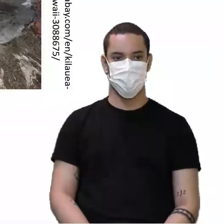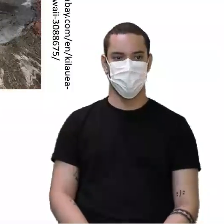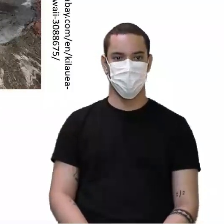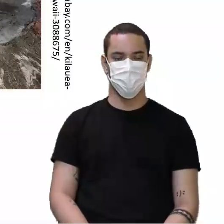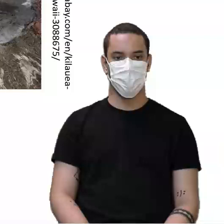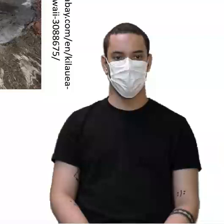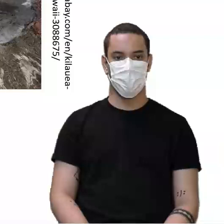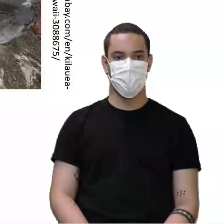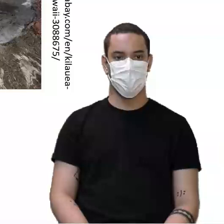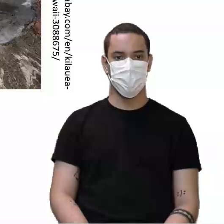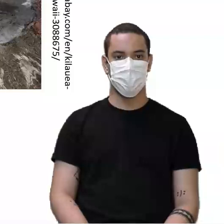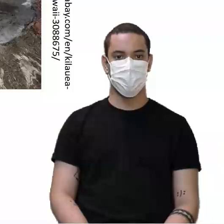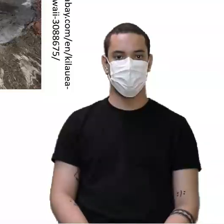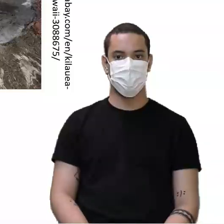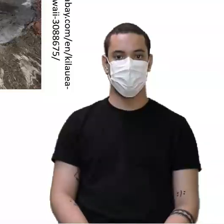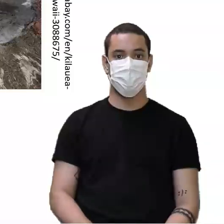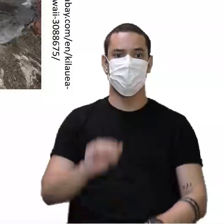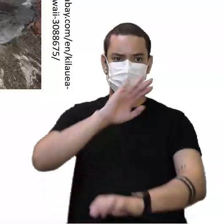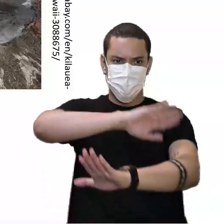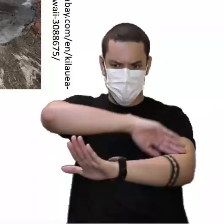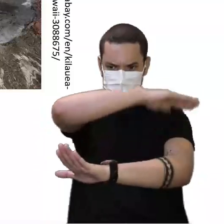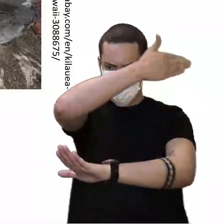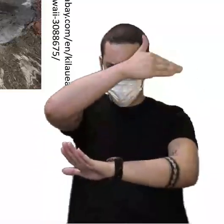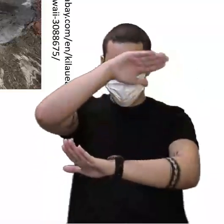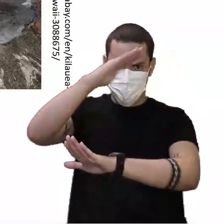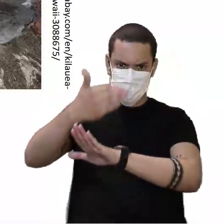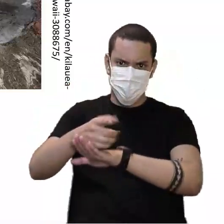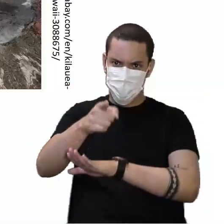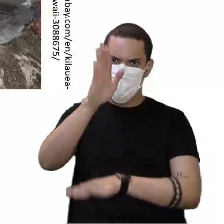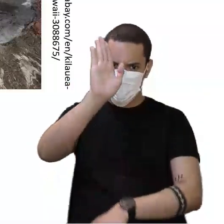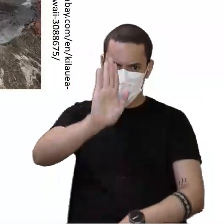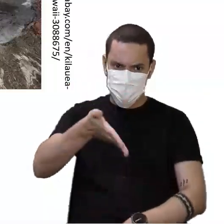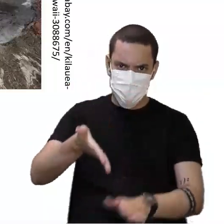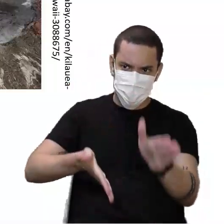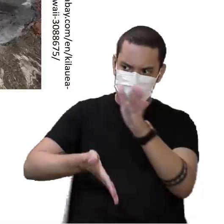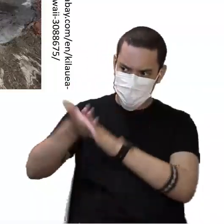aí ele pergunta, e as montanhas? Have